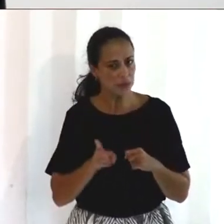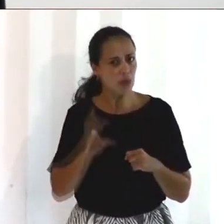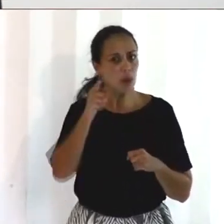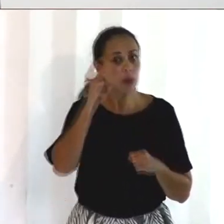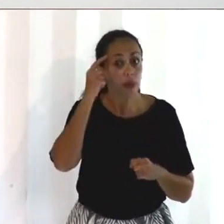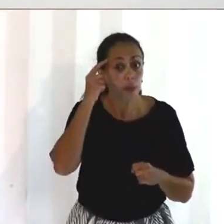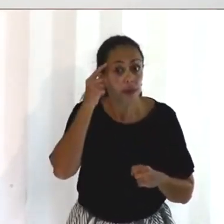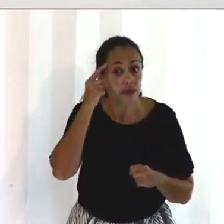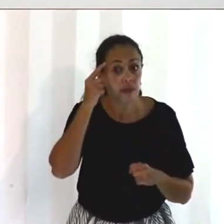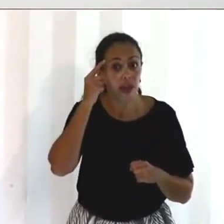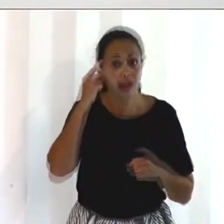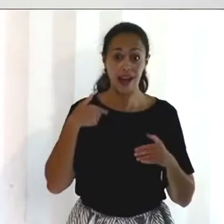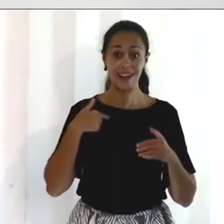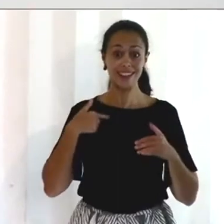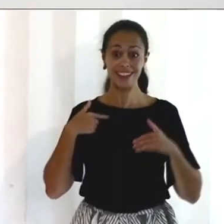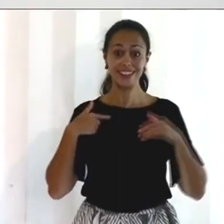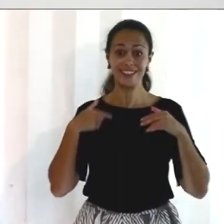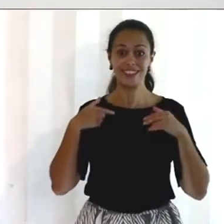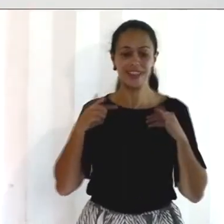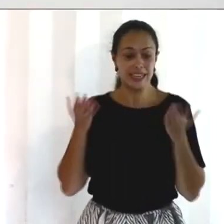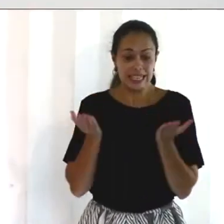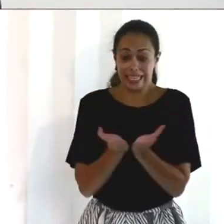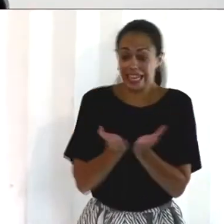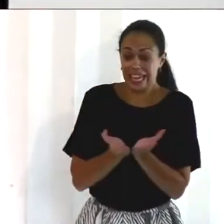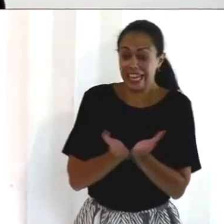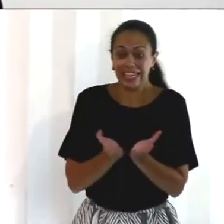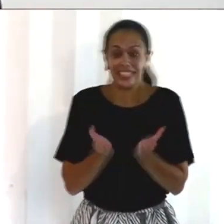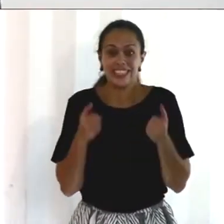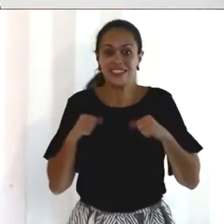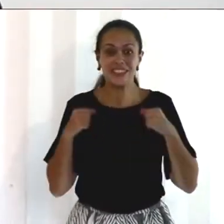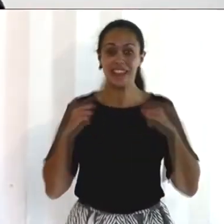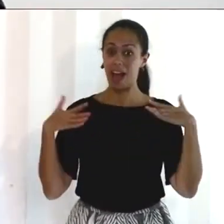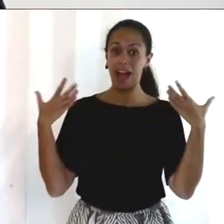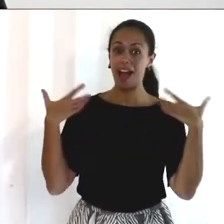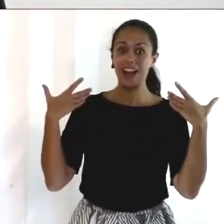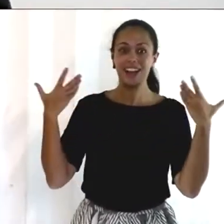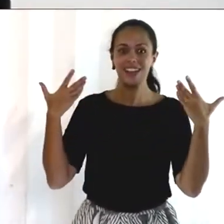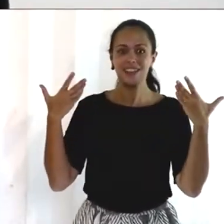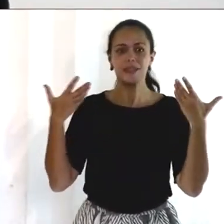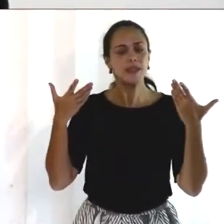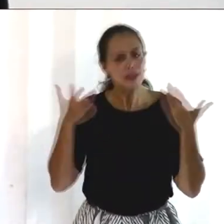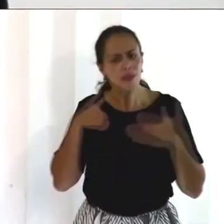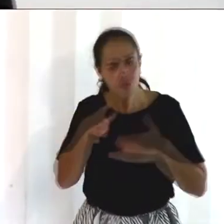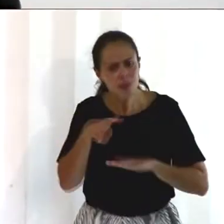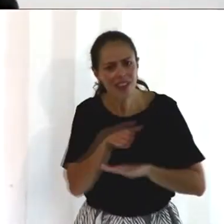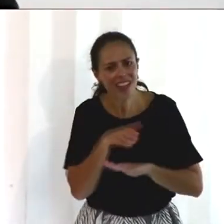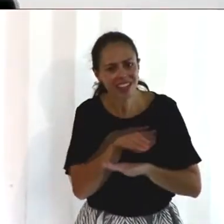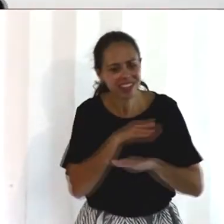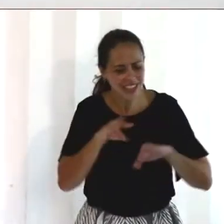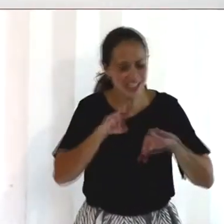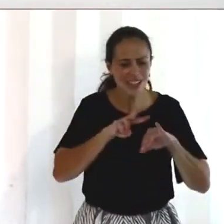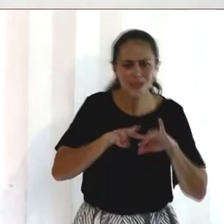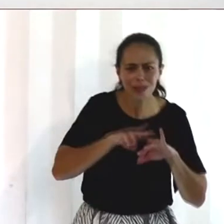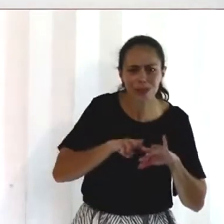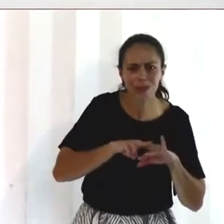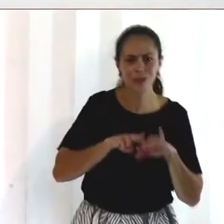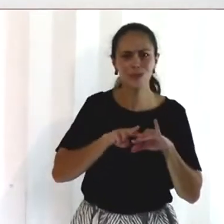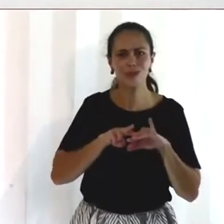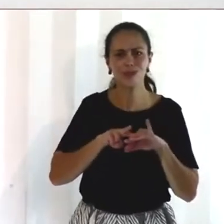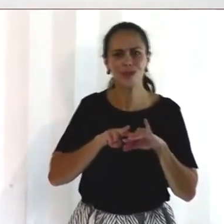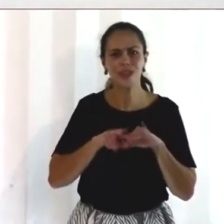religião pura e sem mácula para com o nosso Deus e Pai é esta: visitar os órfãos e as viúvas nas suas tribulações e a si mesmo